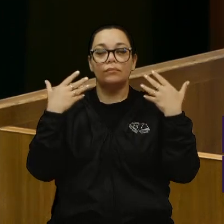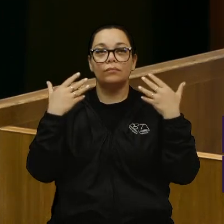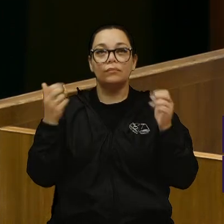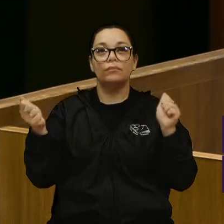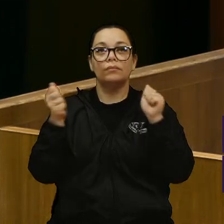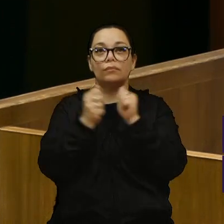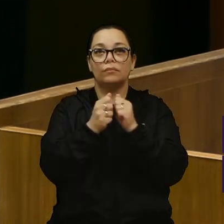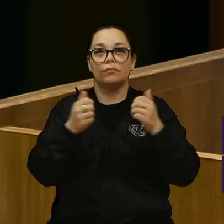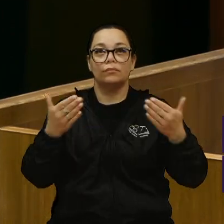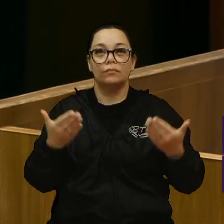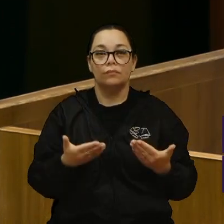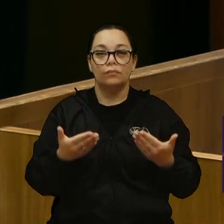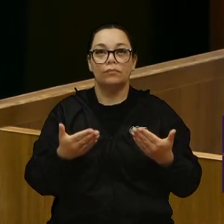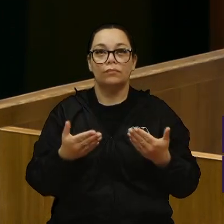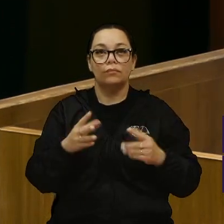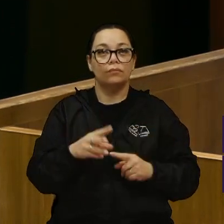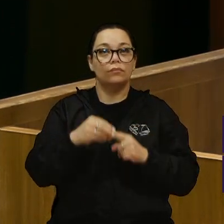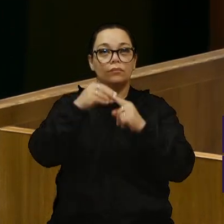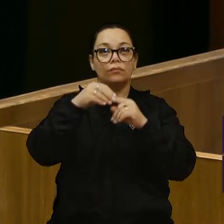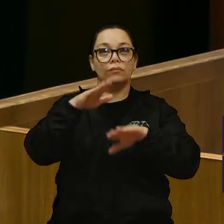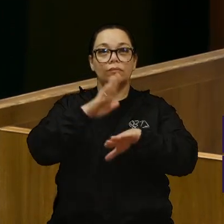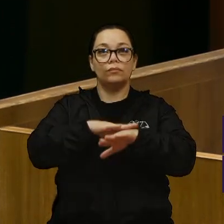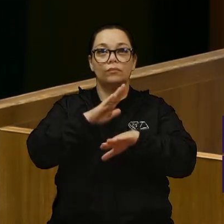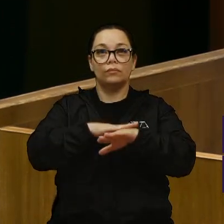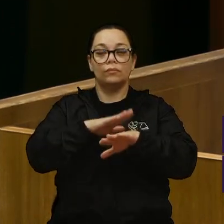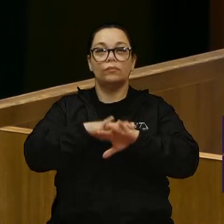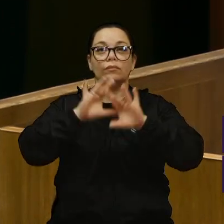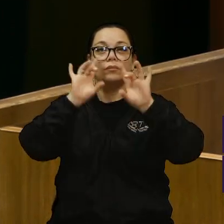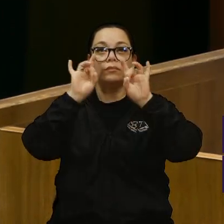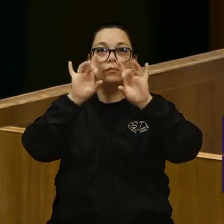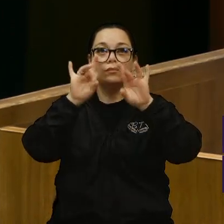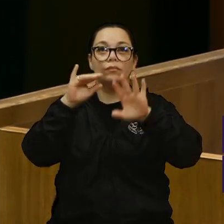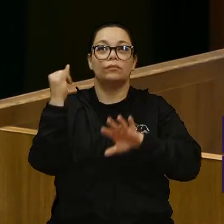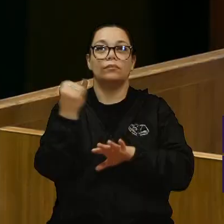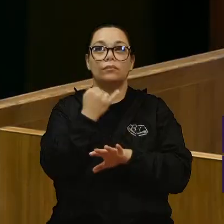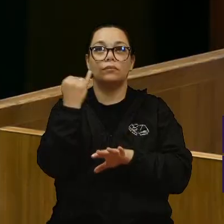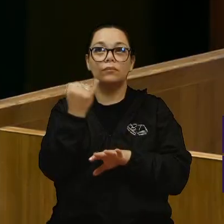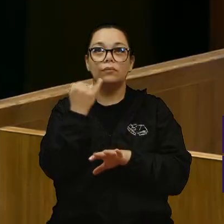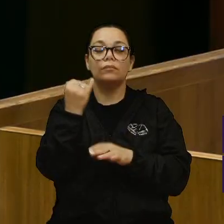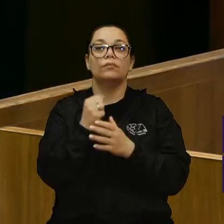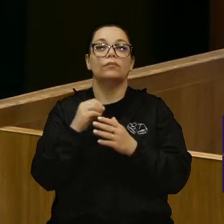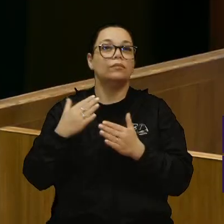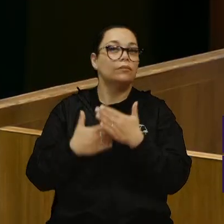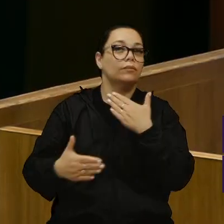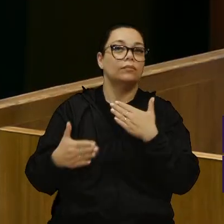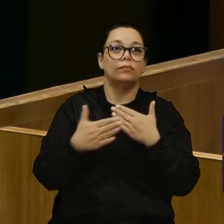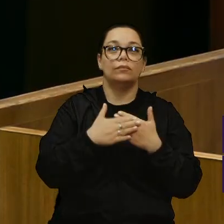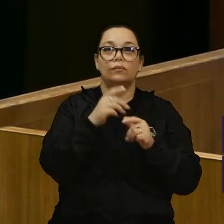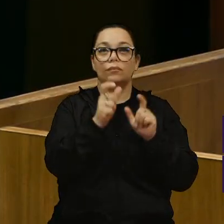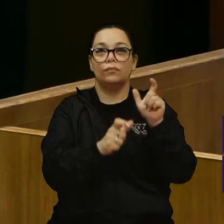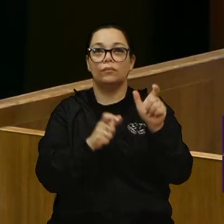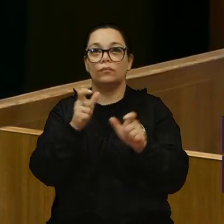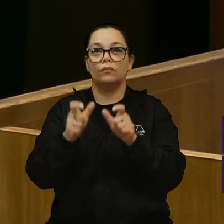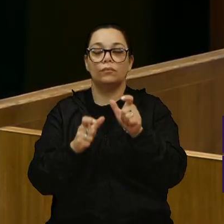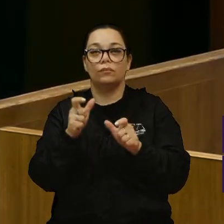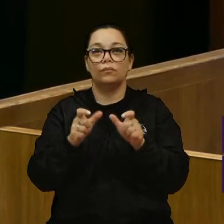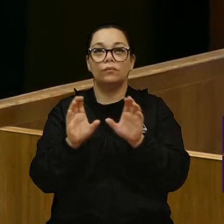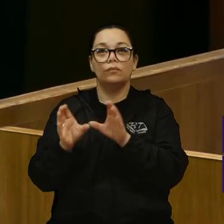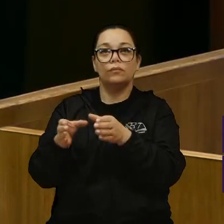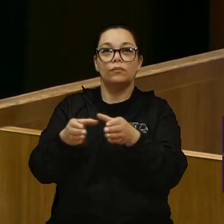então, hoje, no centro desse momento, que é tão especial e importante para mim, todas aquelas pessoas dos